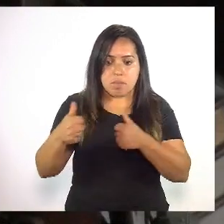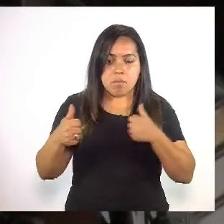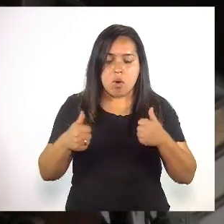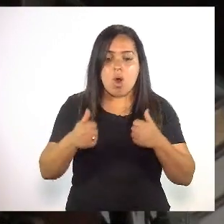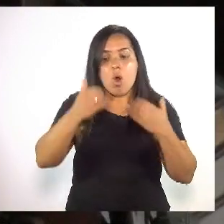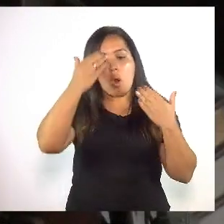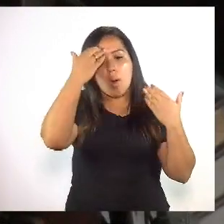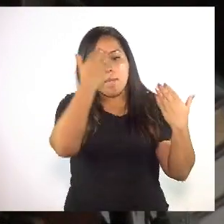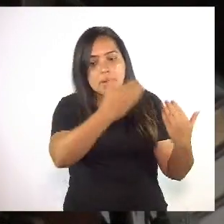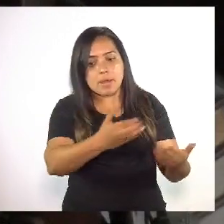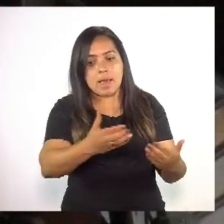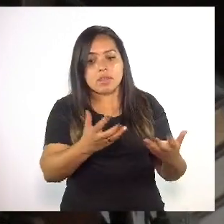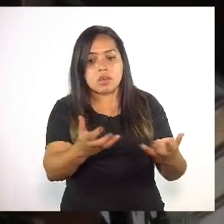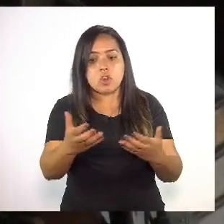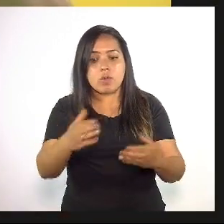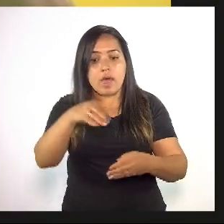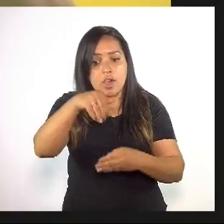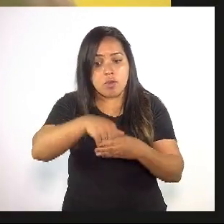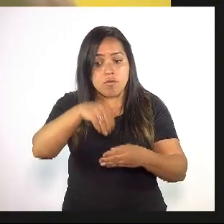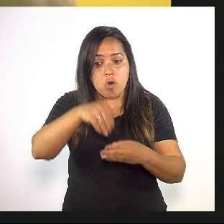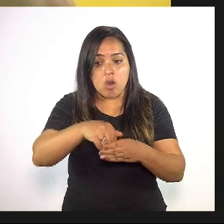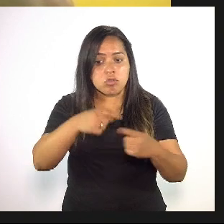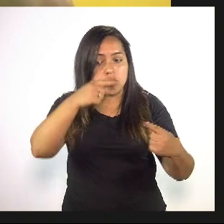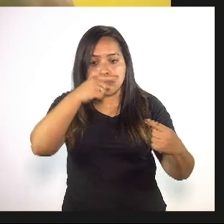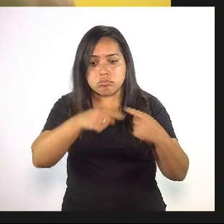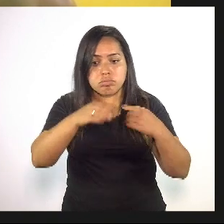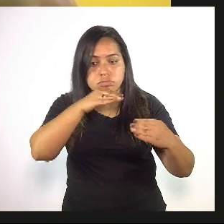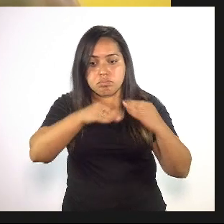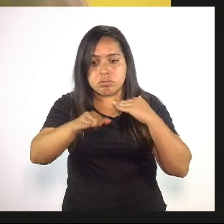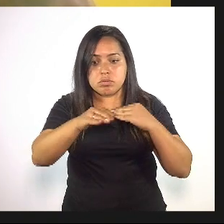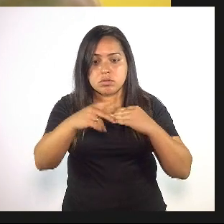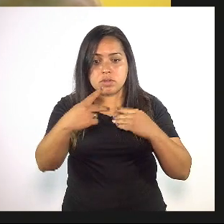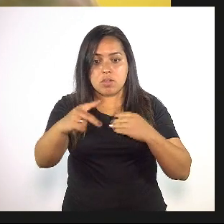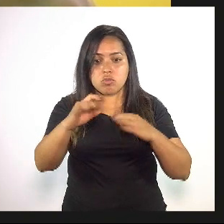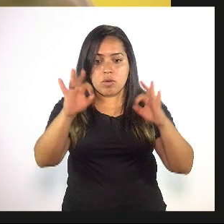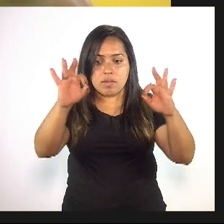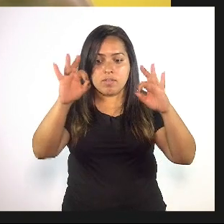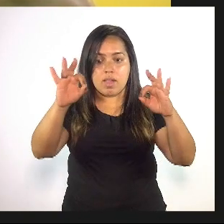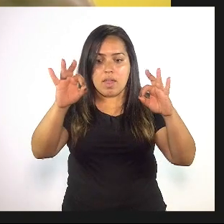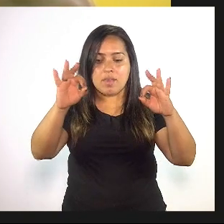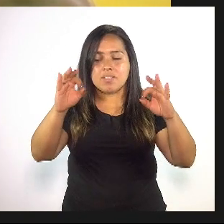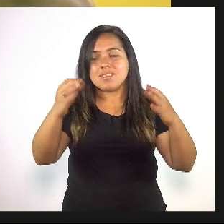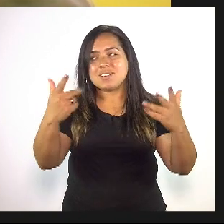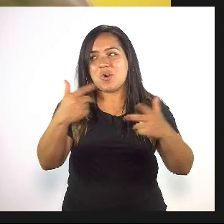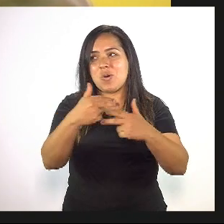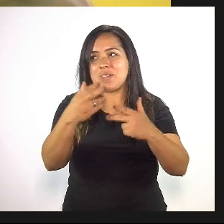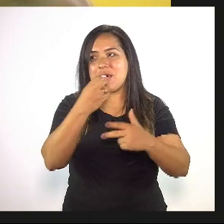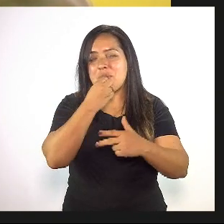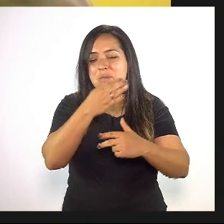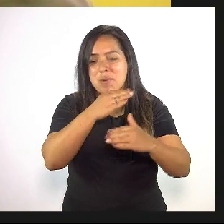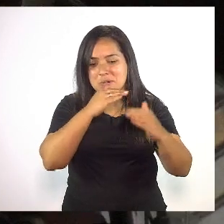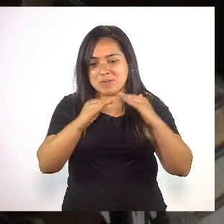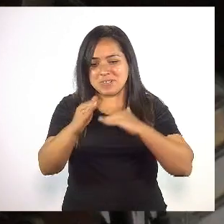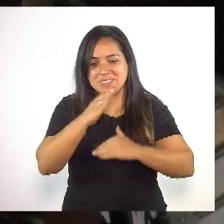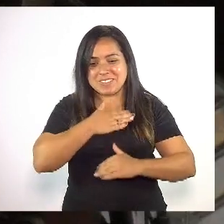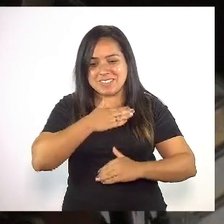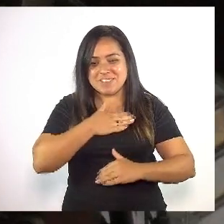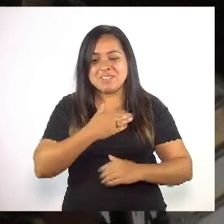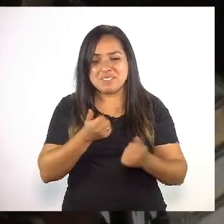Excelência que eu quero sustentar meu voto, divergente, Vossa Excelência. Coisa boa. Obrigado, deputado. Vamos suspender por 5 minutos, daqui a pouco a gente